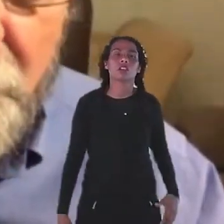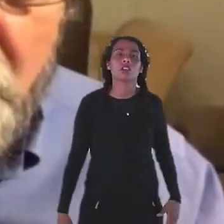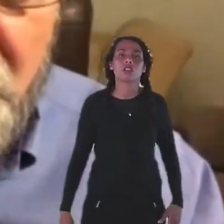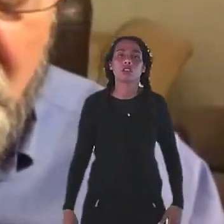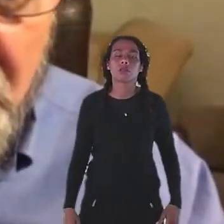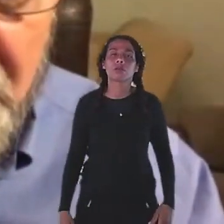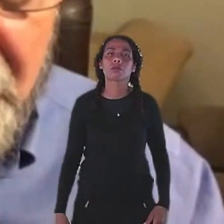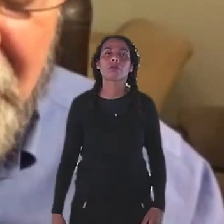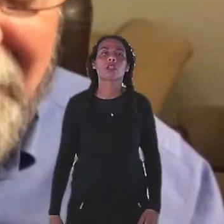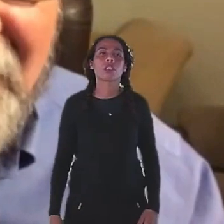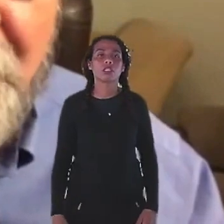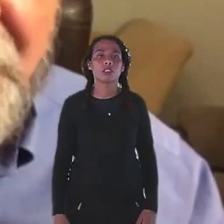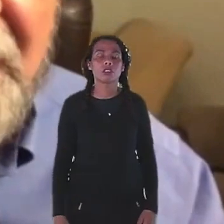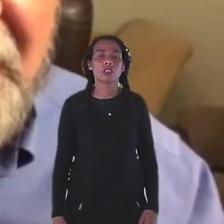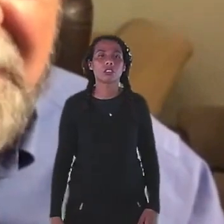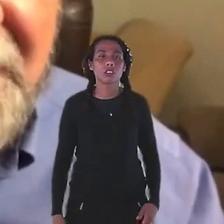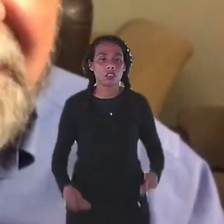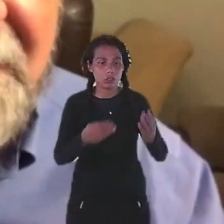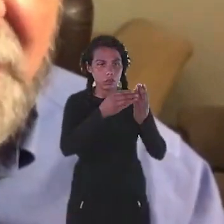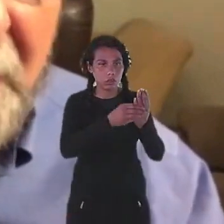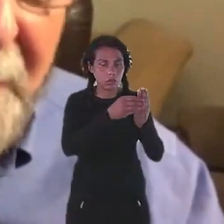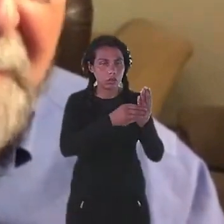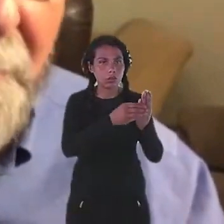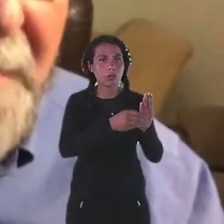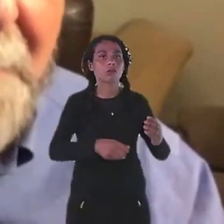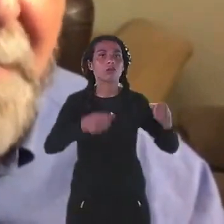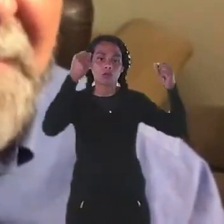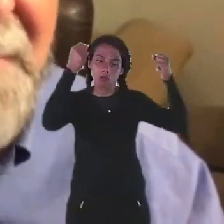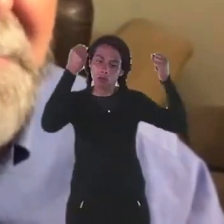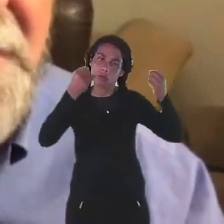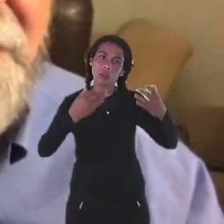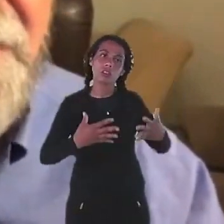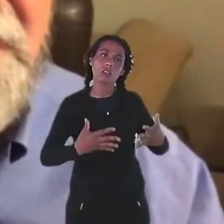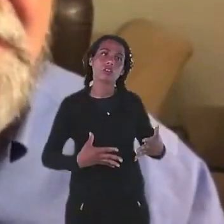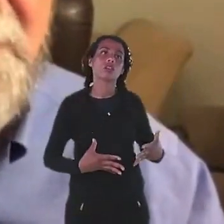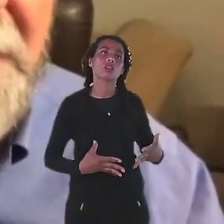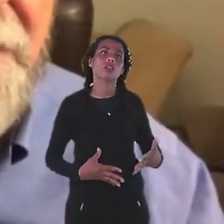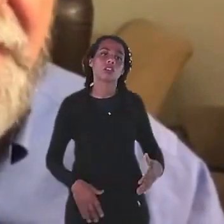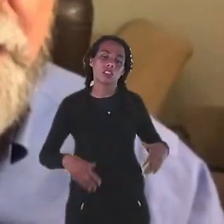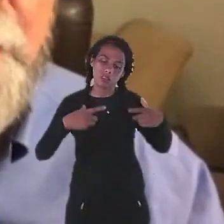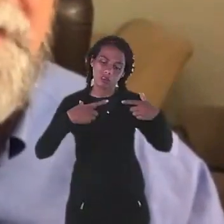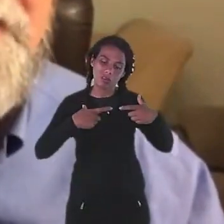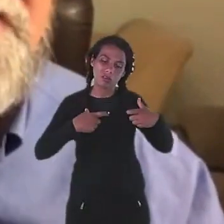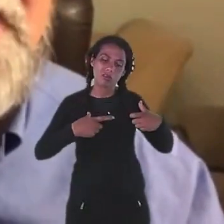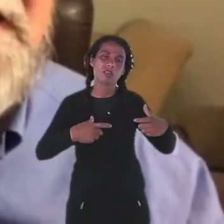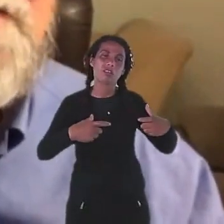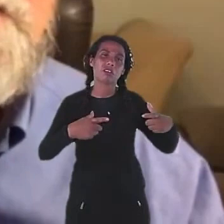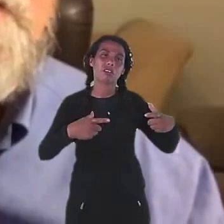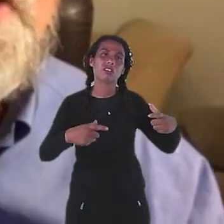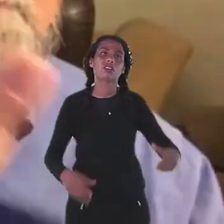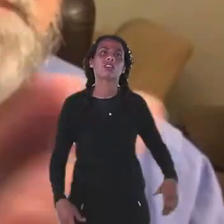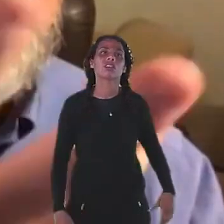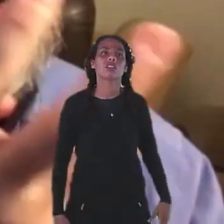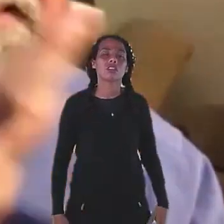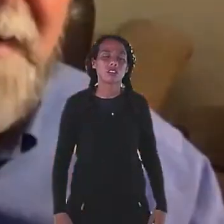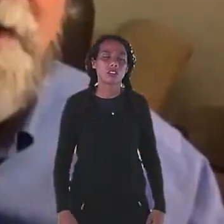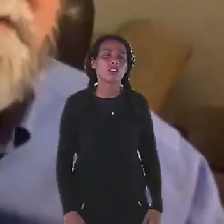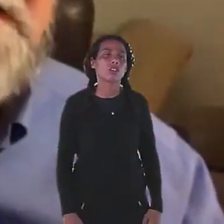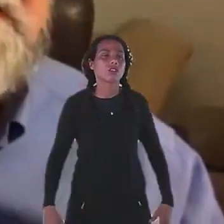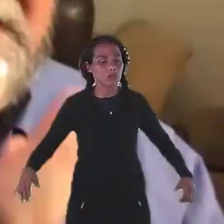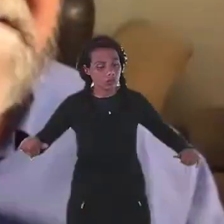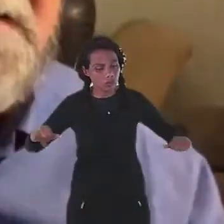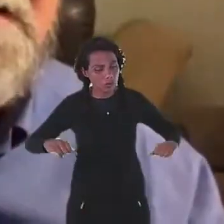eu mostro como essas brain nets, que são nada mais, nada menos que grupos sociais cuja